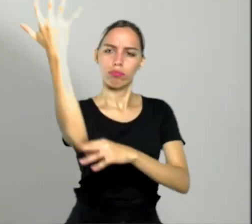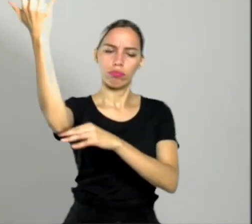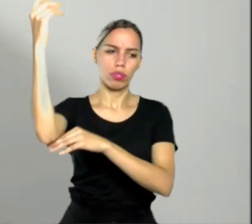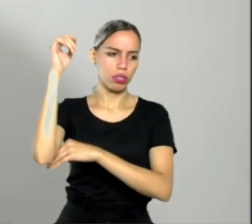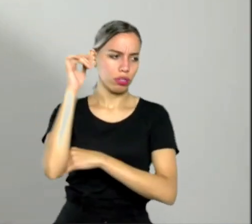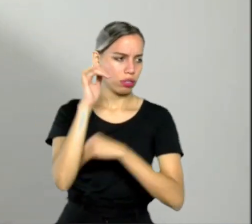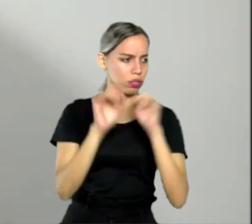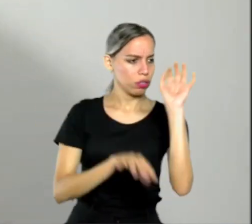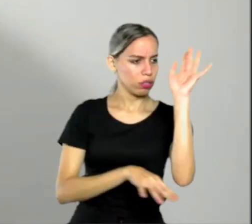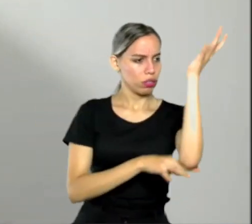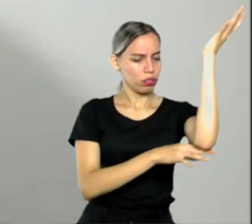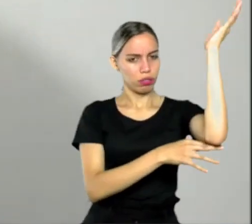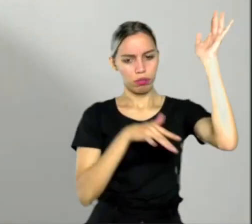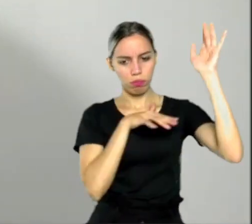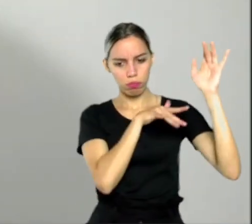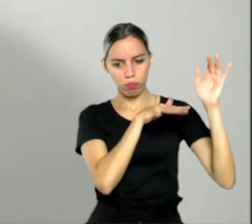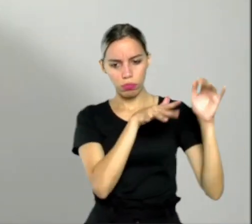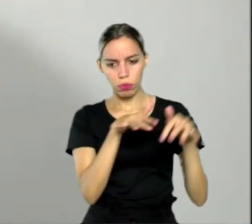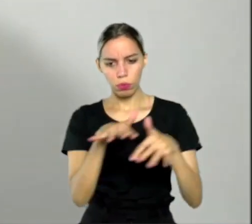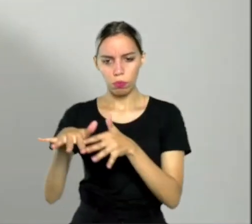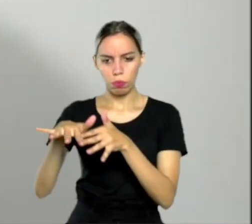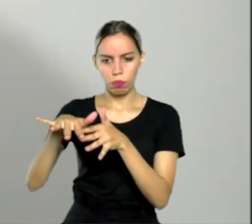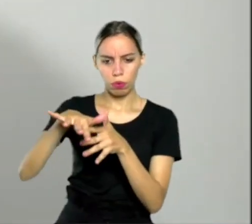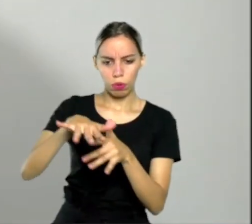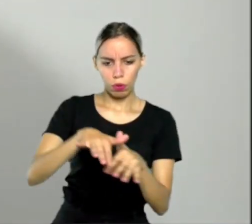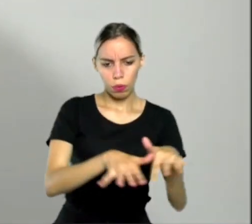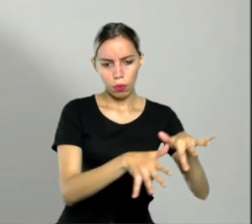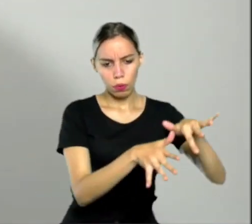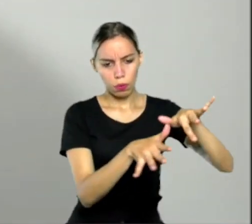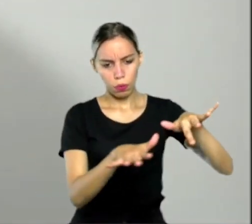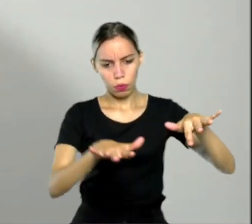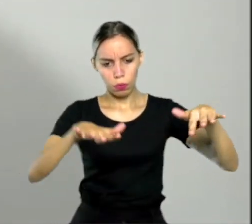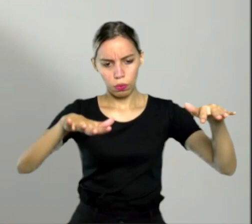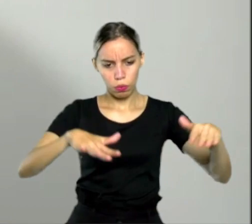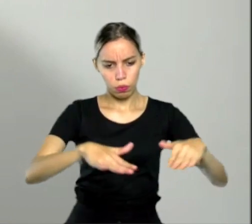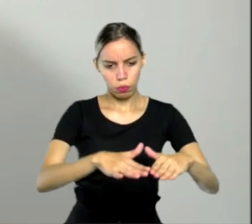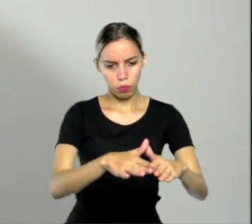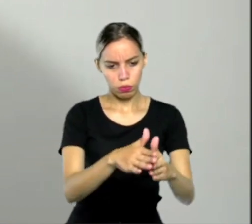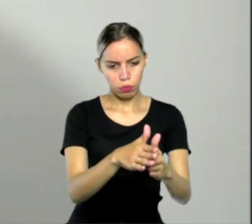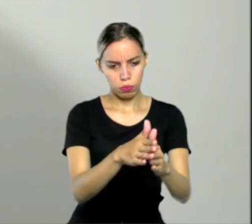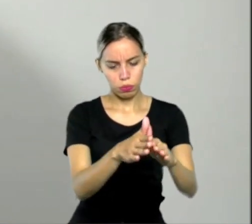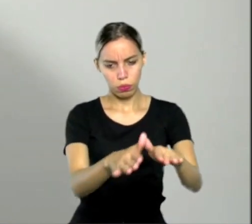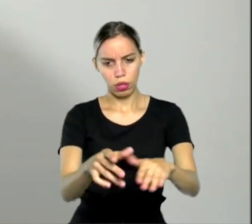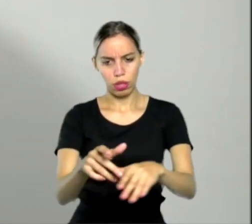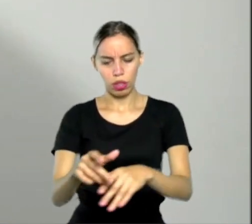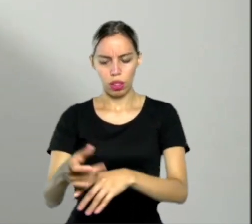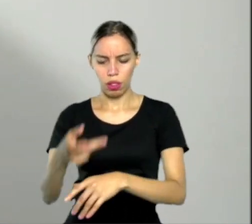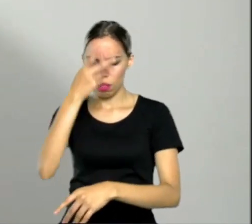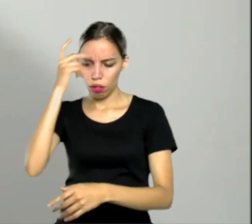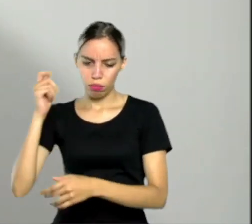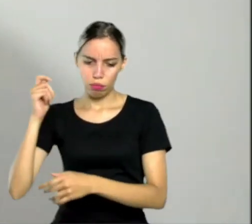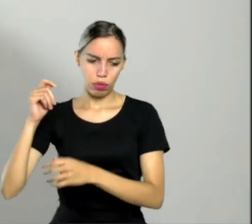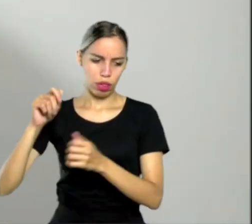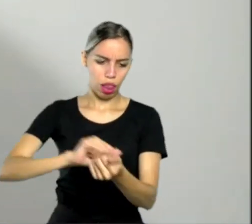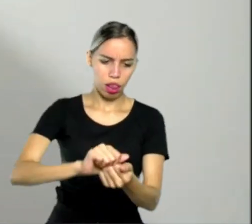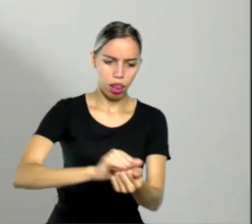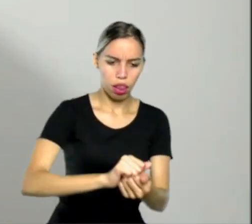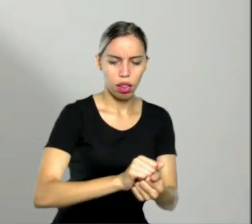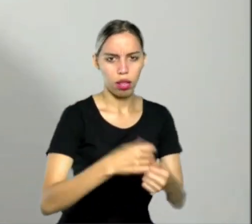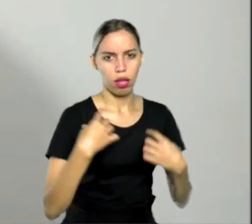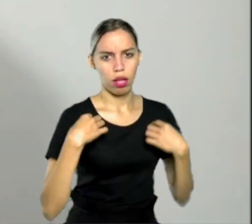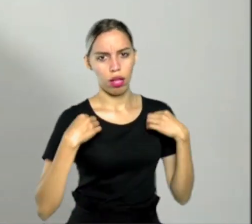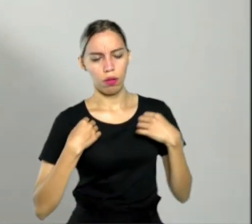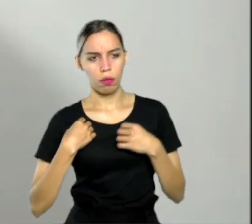as veredas. O rio recolhe às margens o canto das lavadeiras, a alegria dos pássaros, o corpo de algum